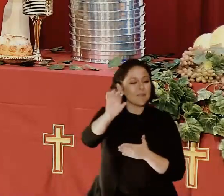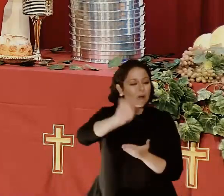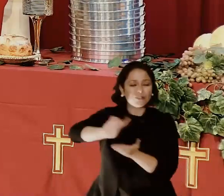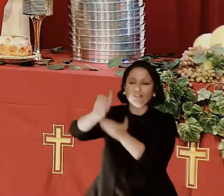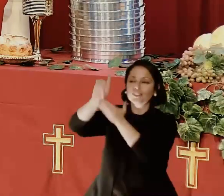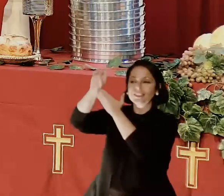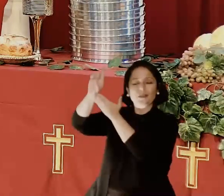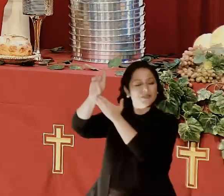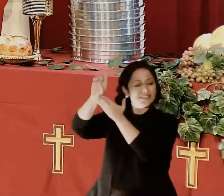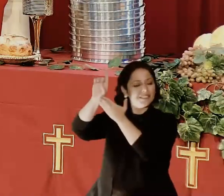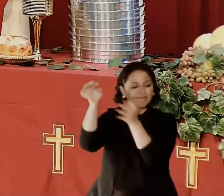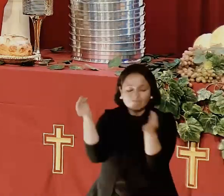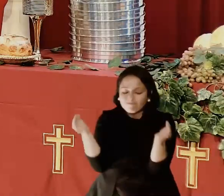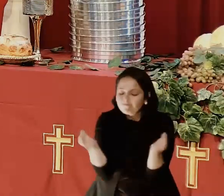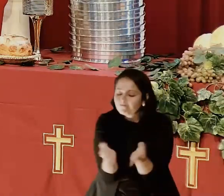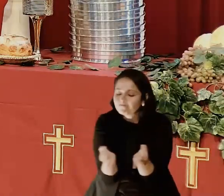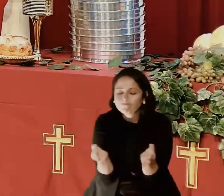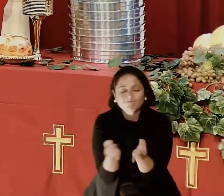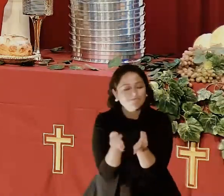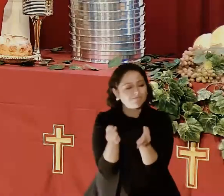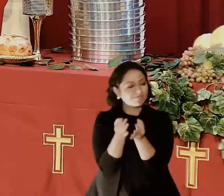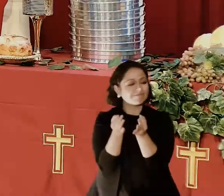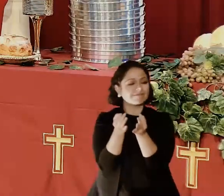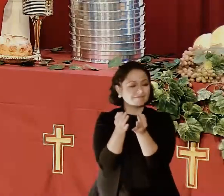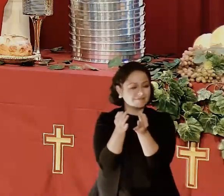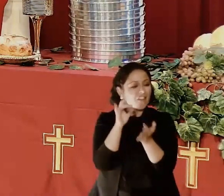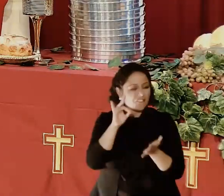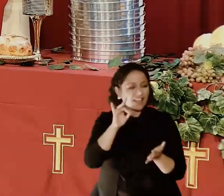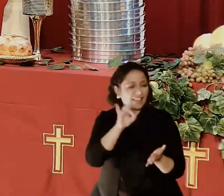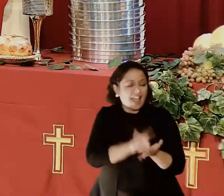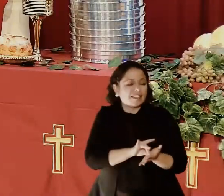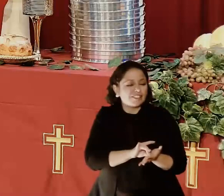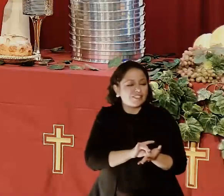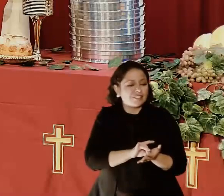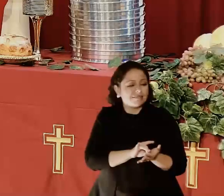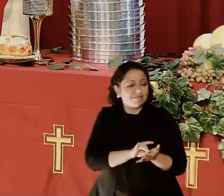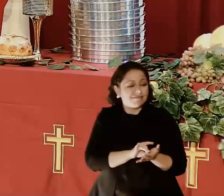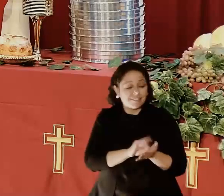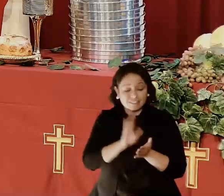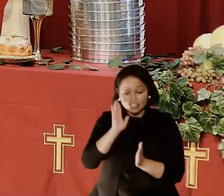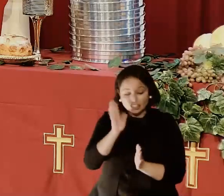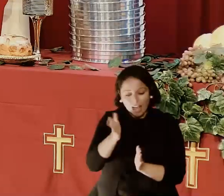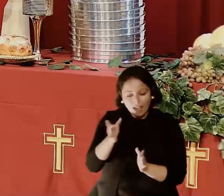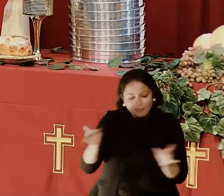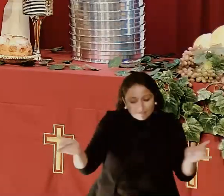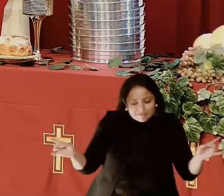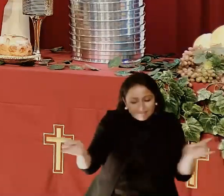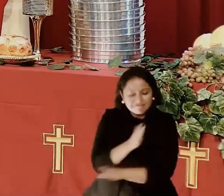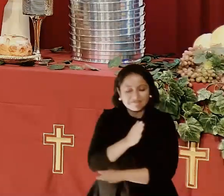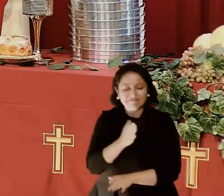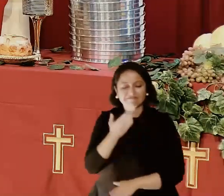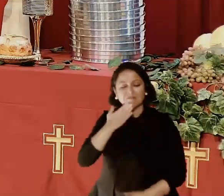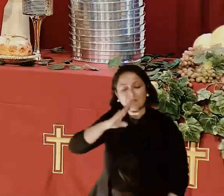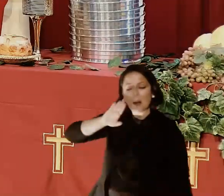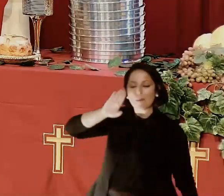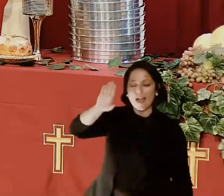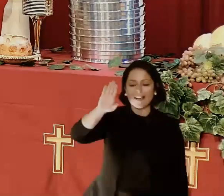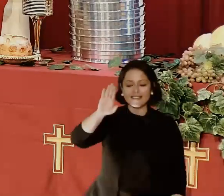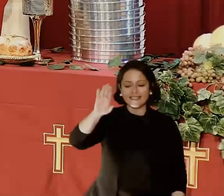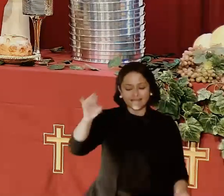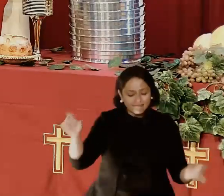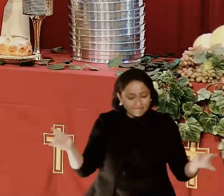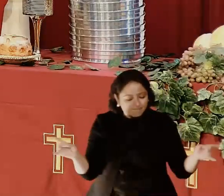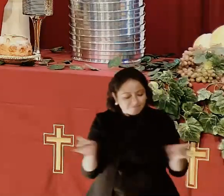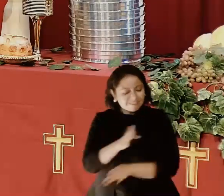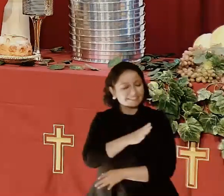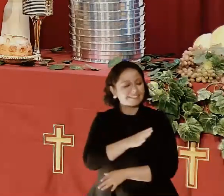perfeita, ele então é a garantia. Essa reputação é uma garantia de que ele vai cumprir cada promessa